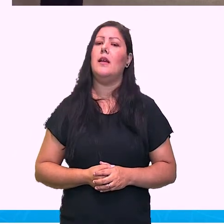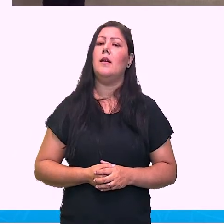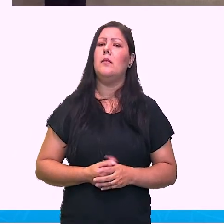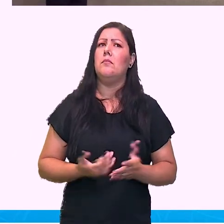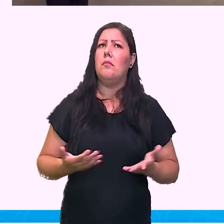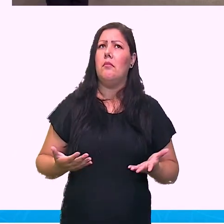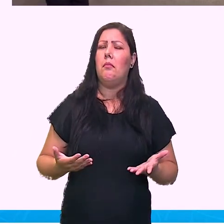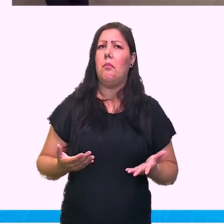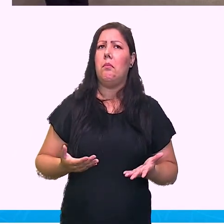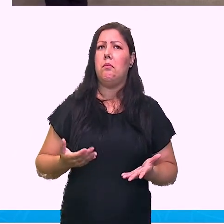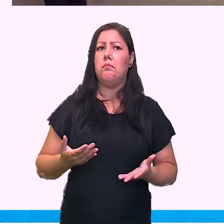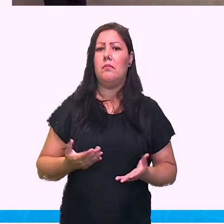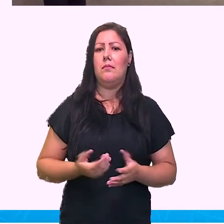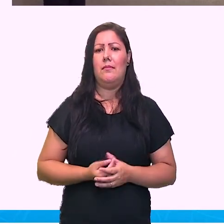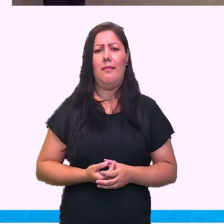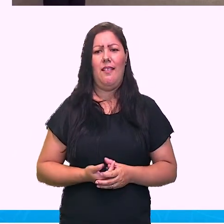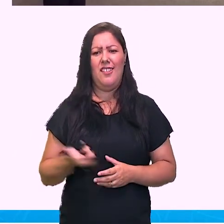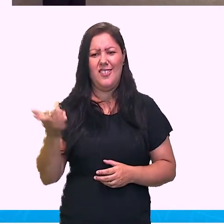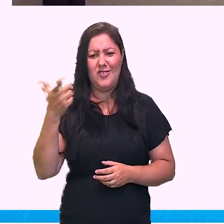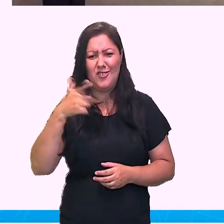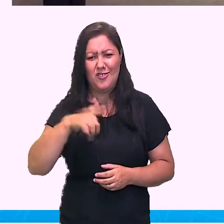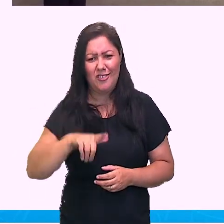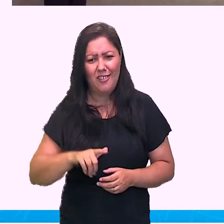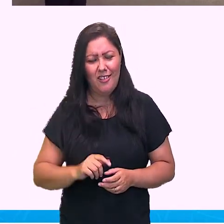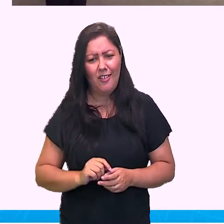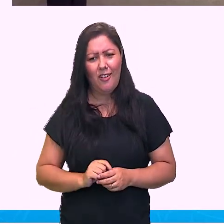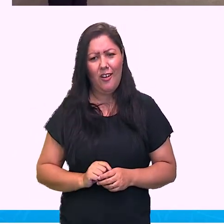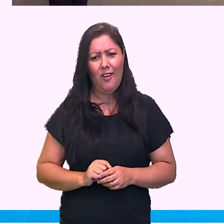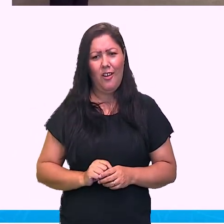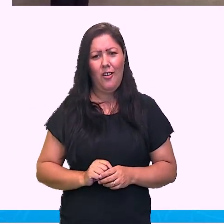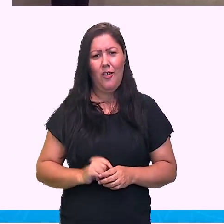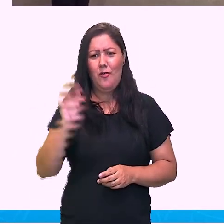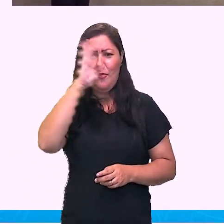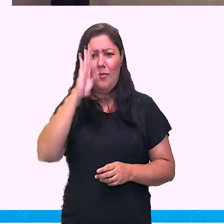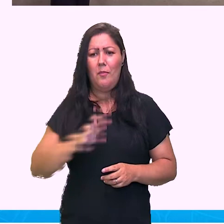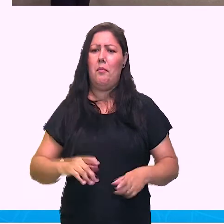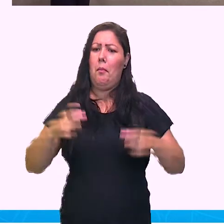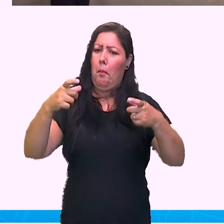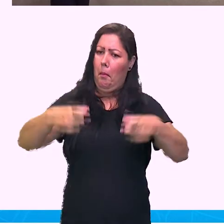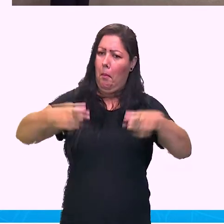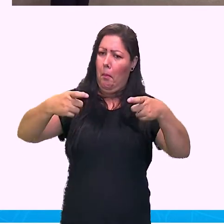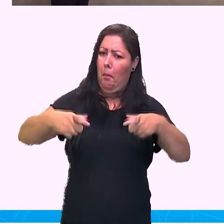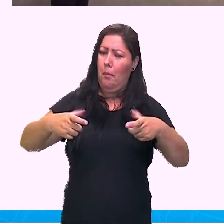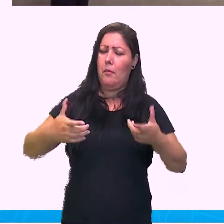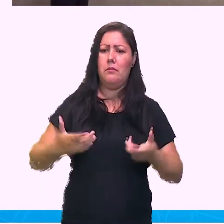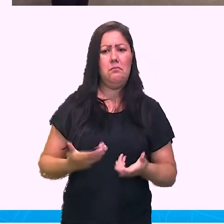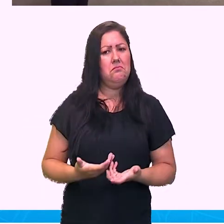De novo, Eliane, que é isso? Onde se localiza o Brasil?